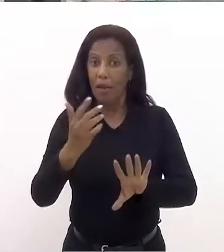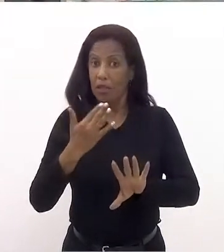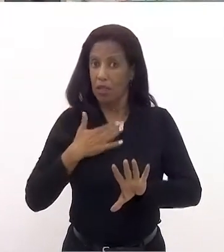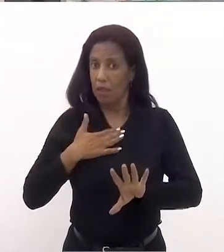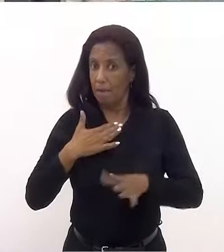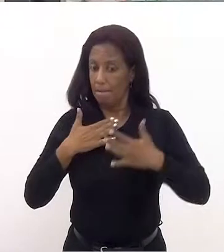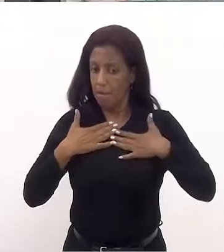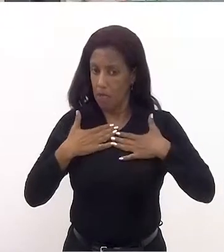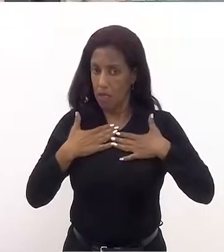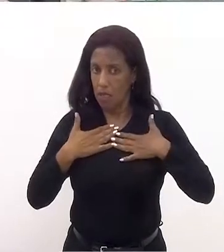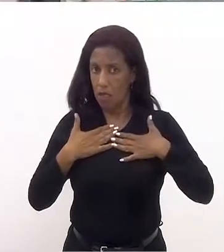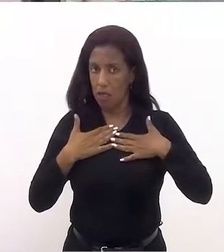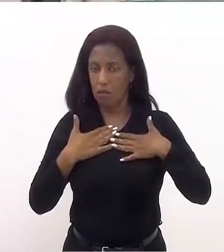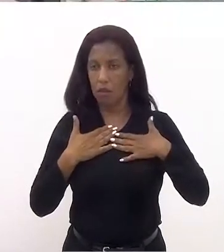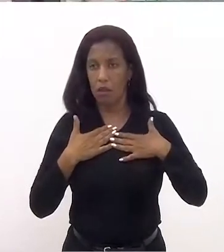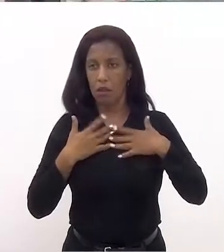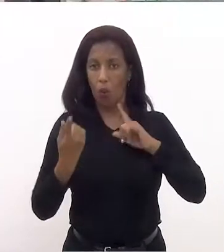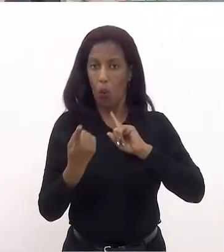mas